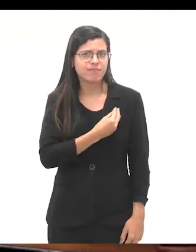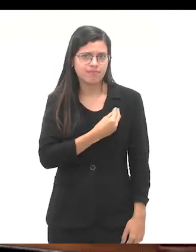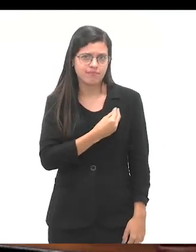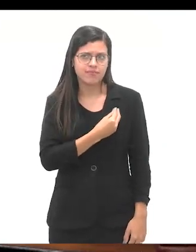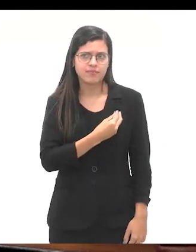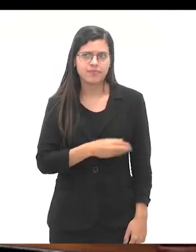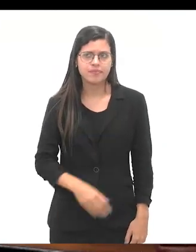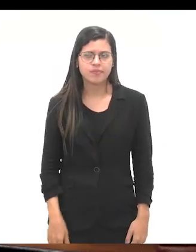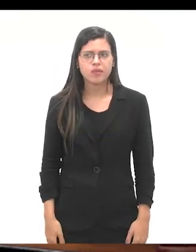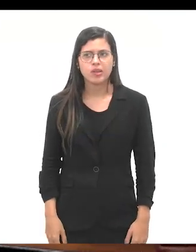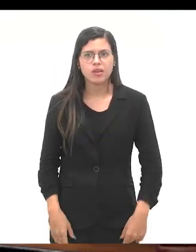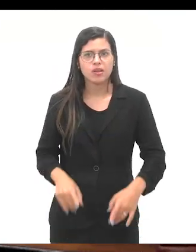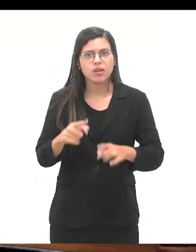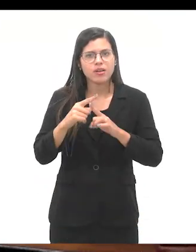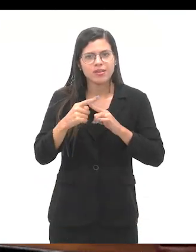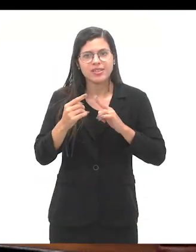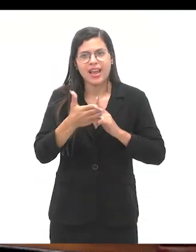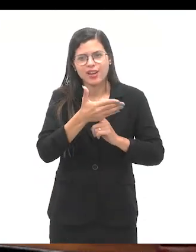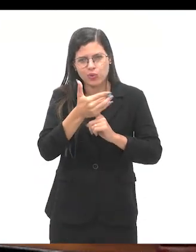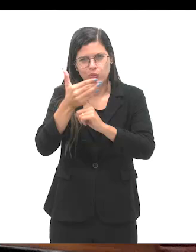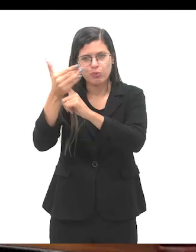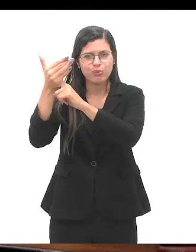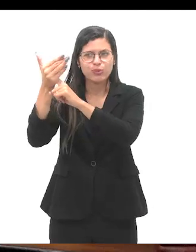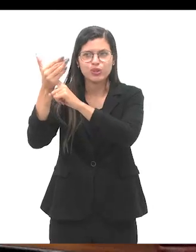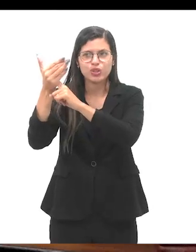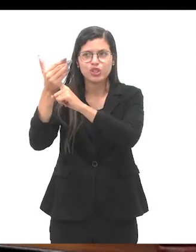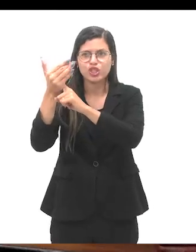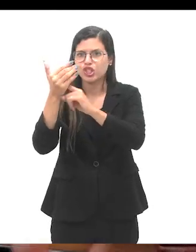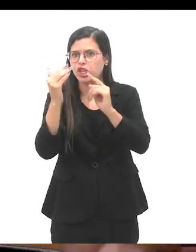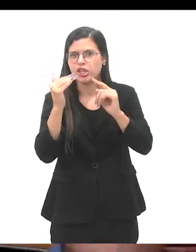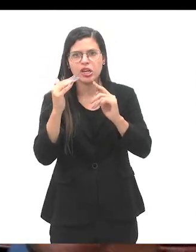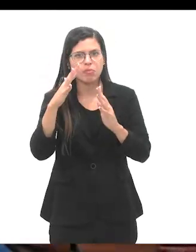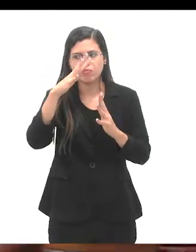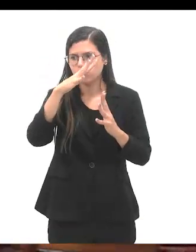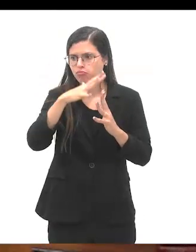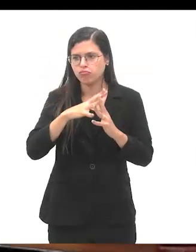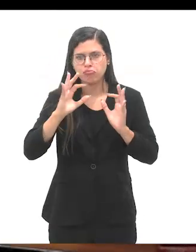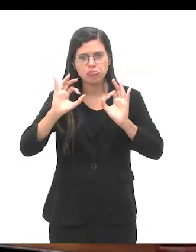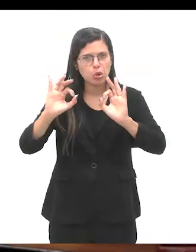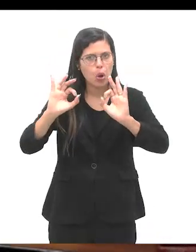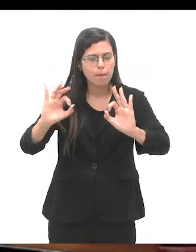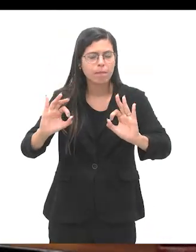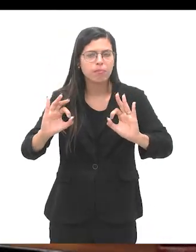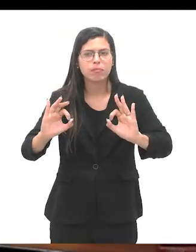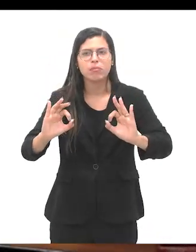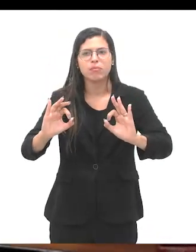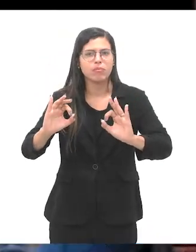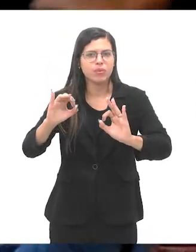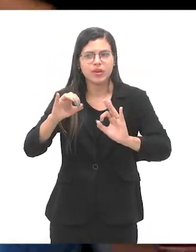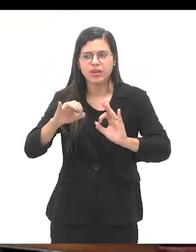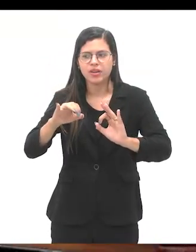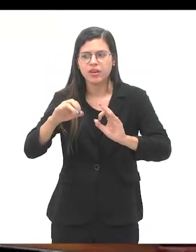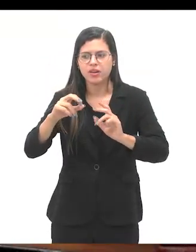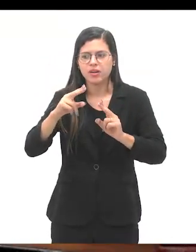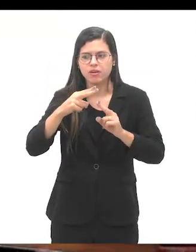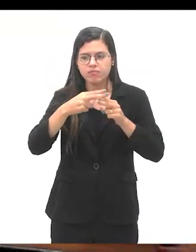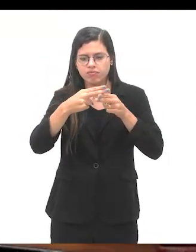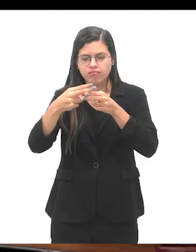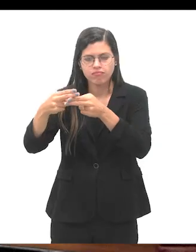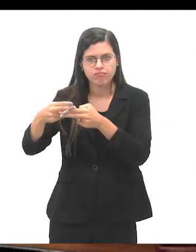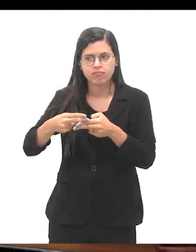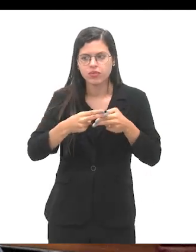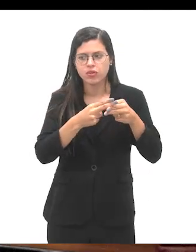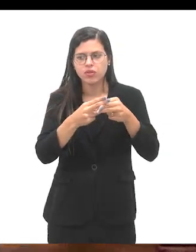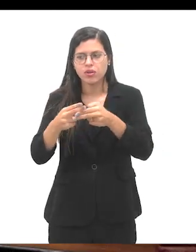quando a tecnologia chega de ponta, como é hoje, né, os satélites mandando todas as